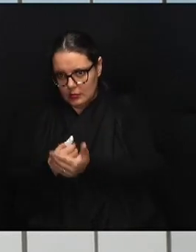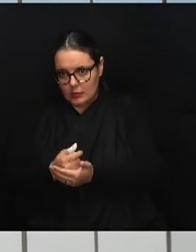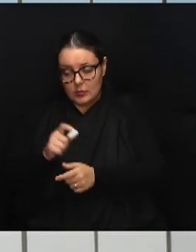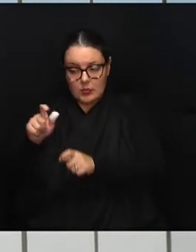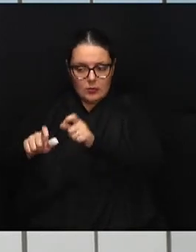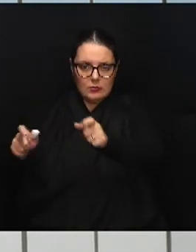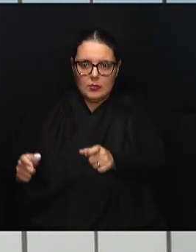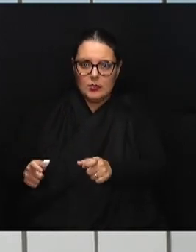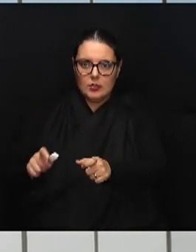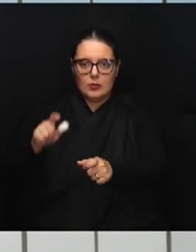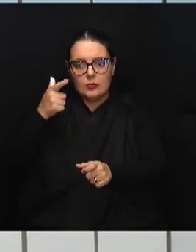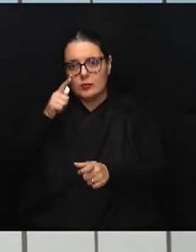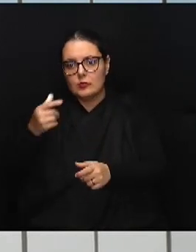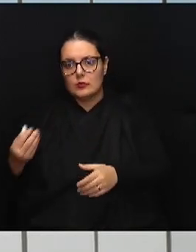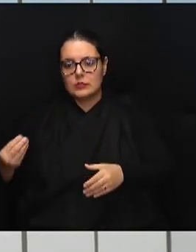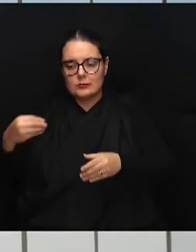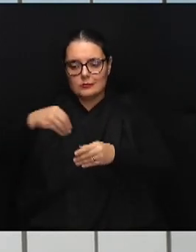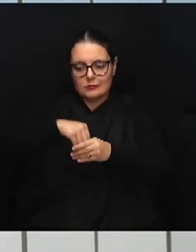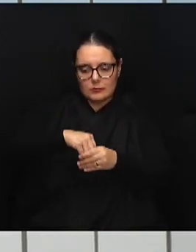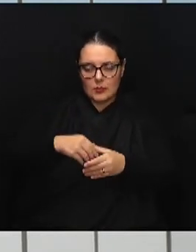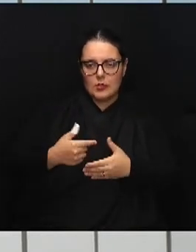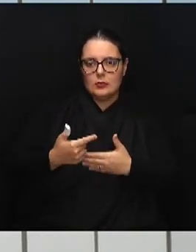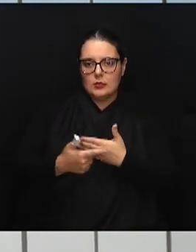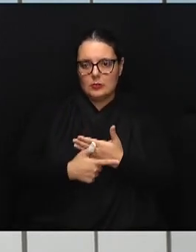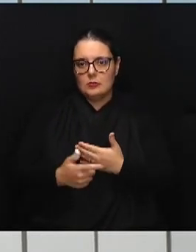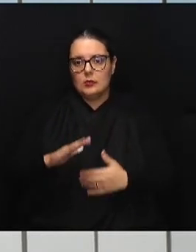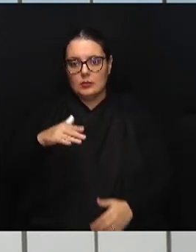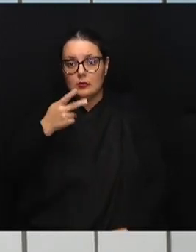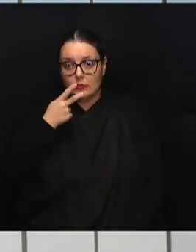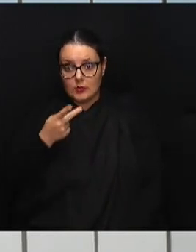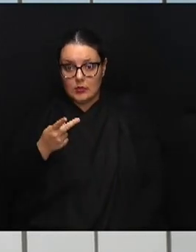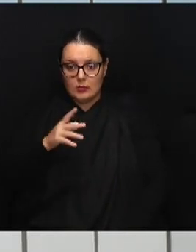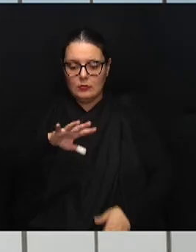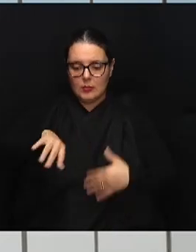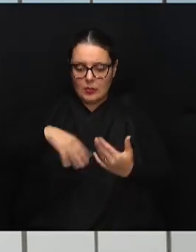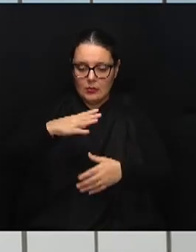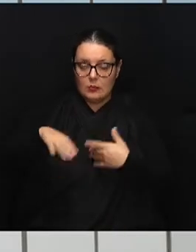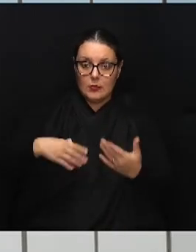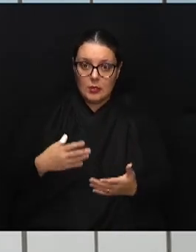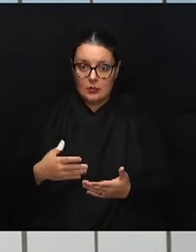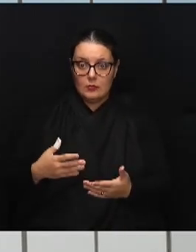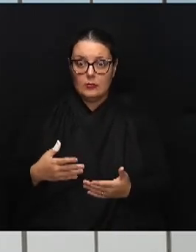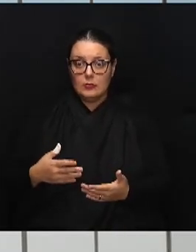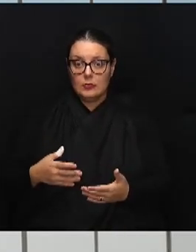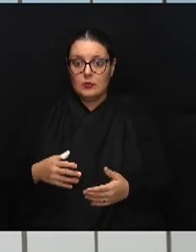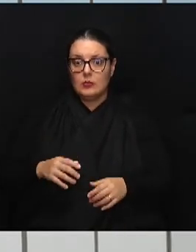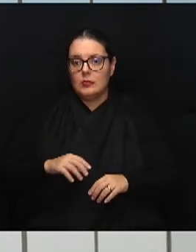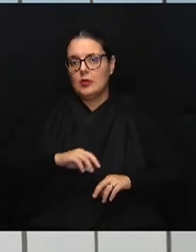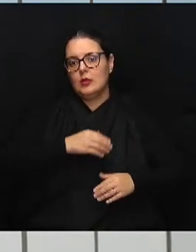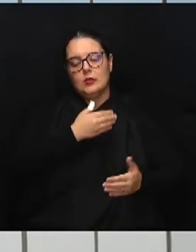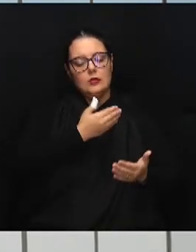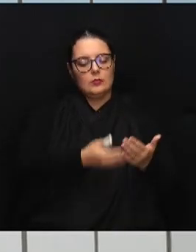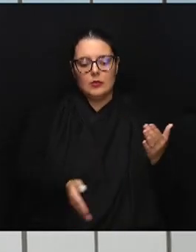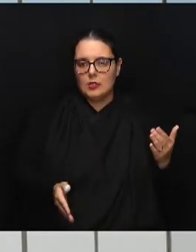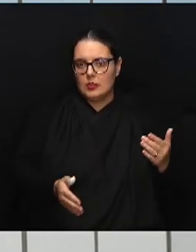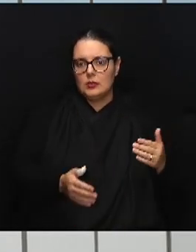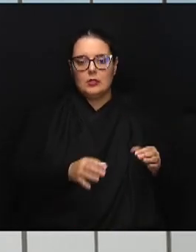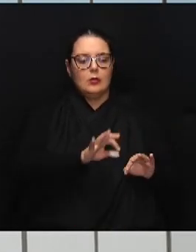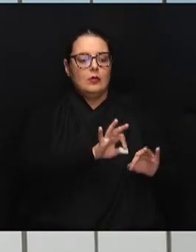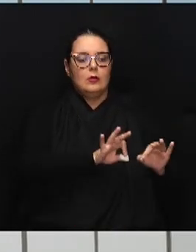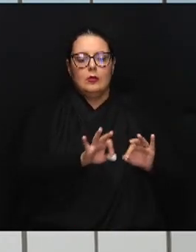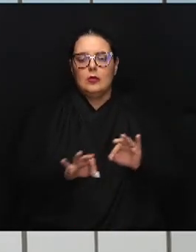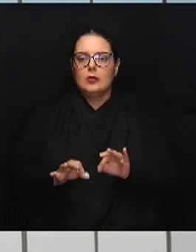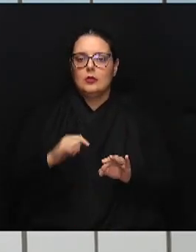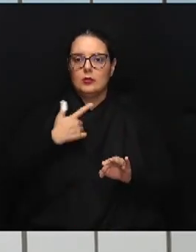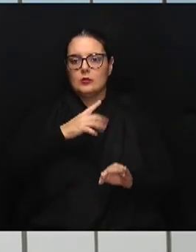conseguem caber nesses papéis, né? Uhum. Então, quando fala que é uma bagunça, quer dizer, saiu da organização que a gente conhece.